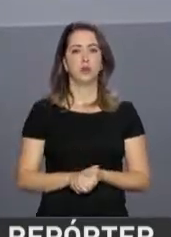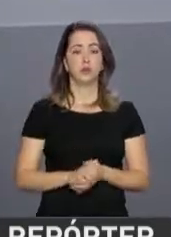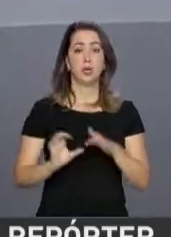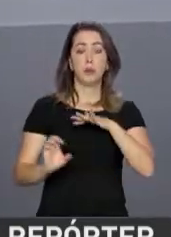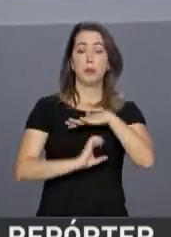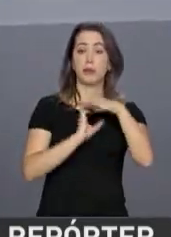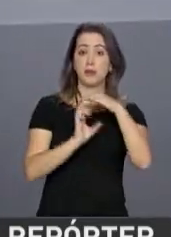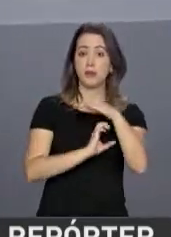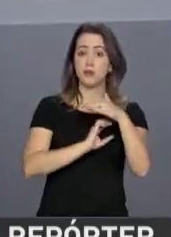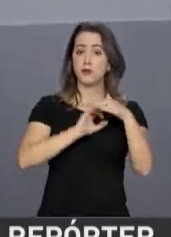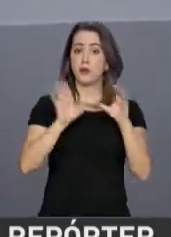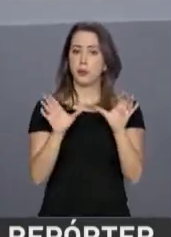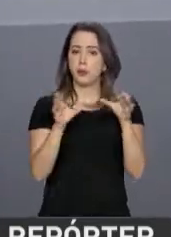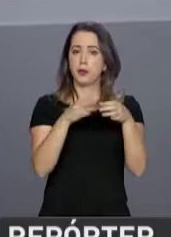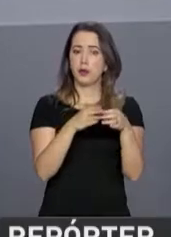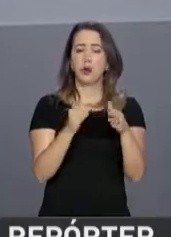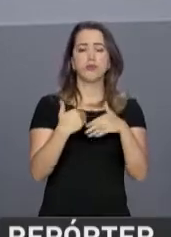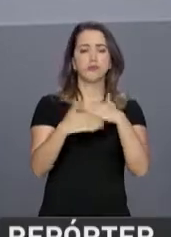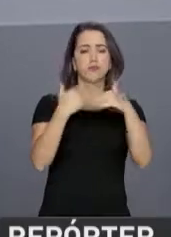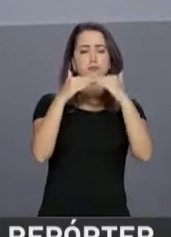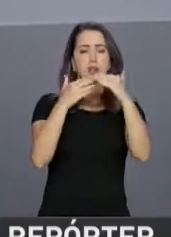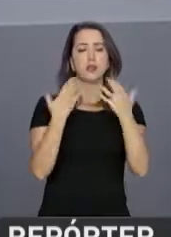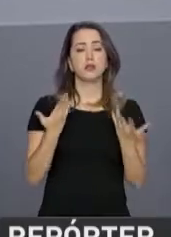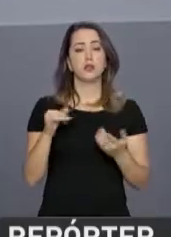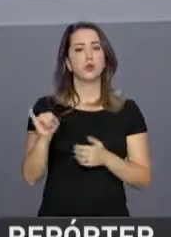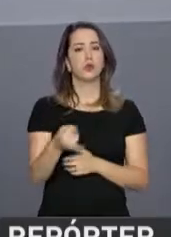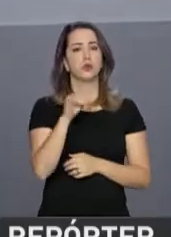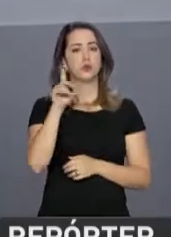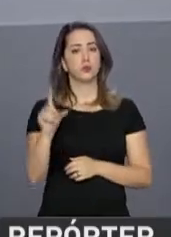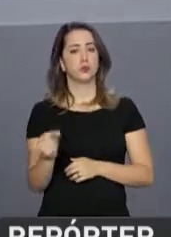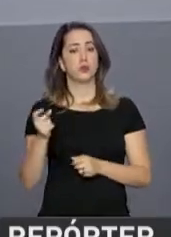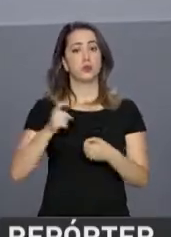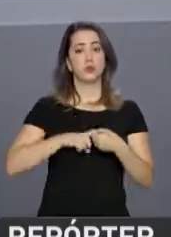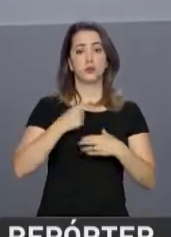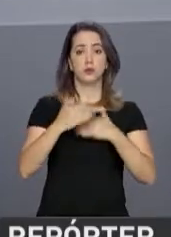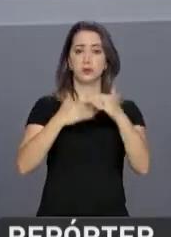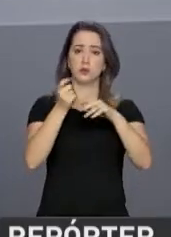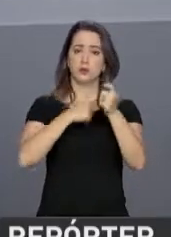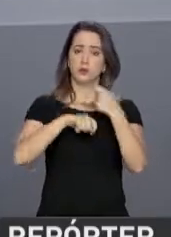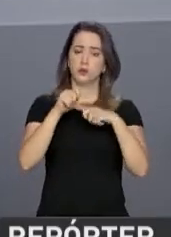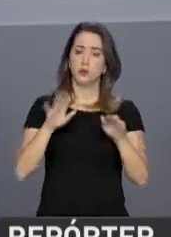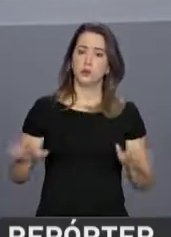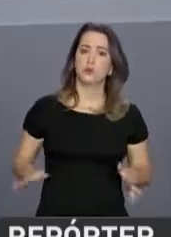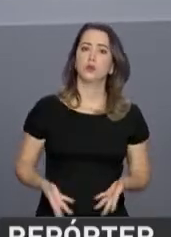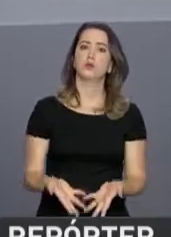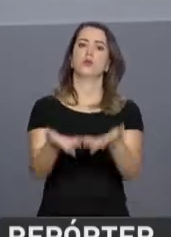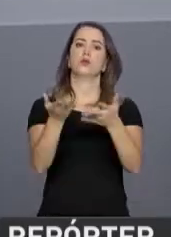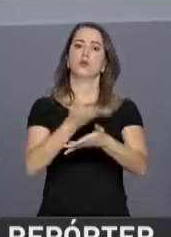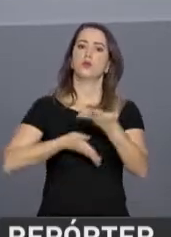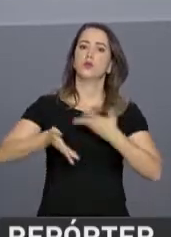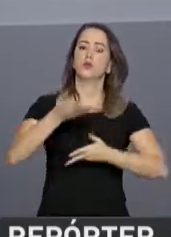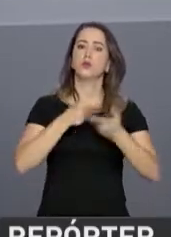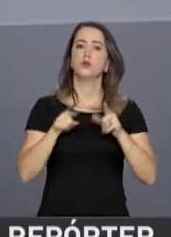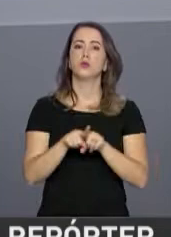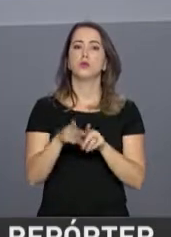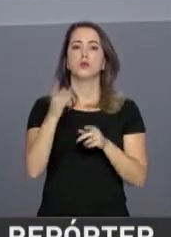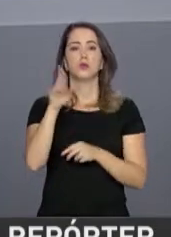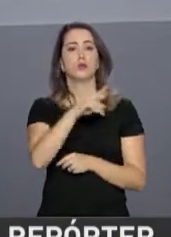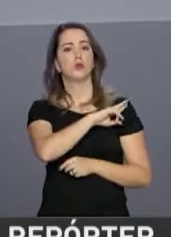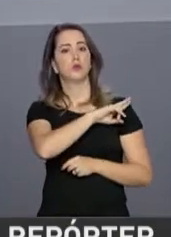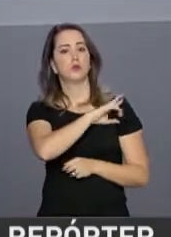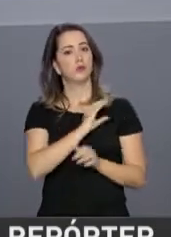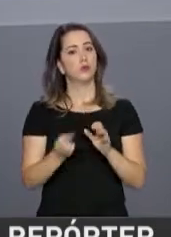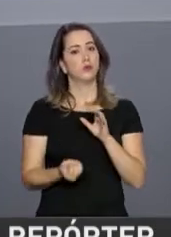micro e pequenas empresas em alta juros menores ea retomada da economia tem impulsionado esses negócios que foram